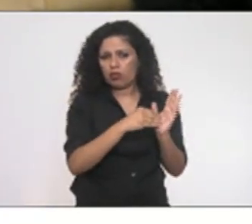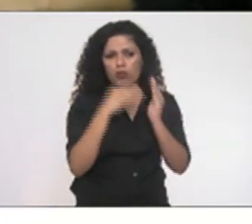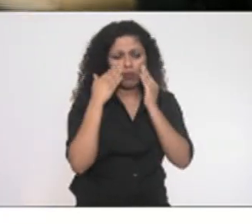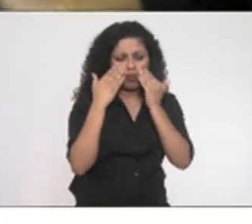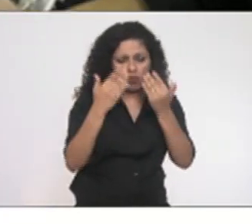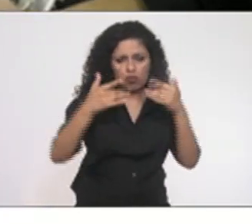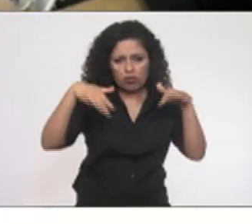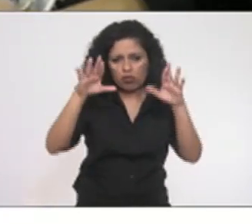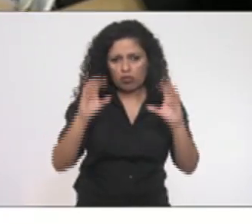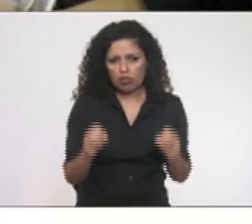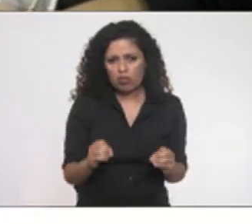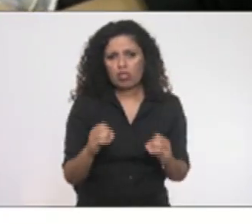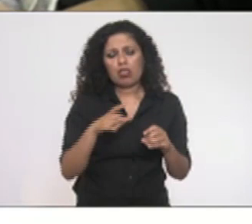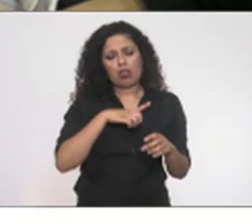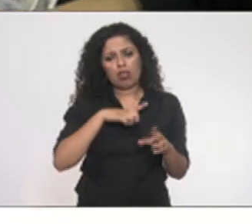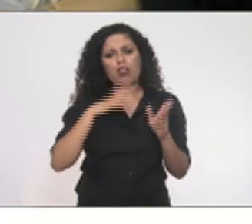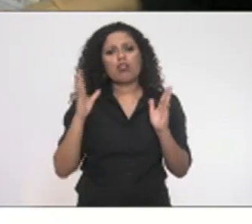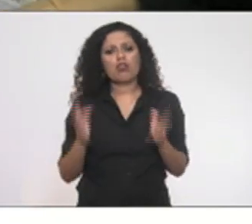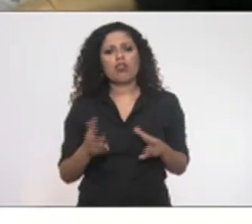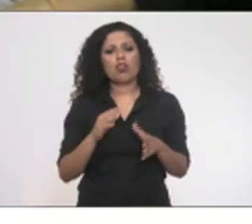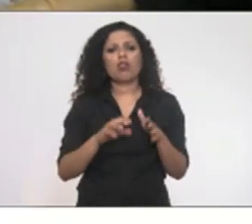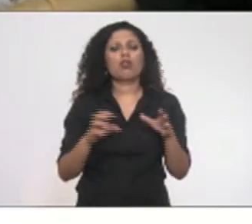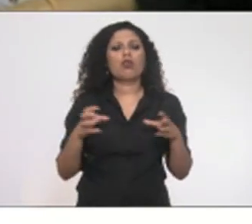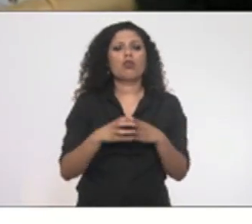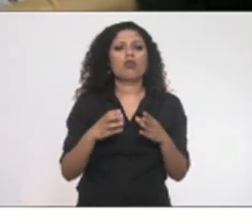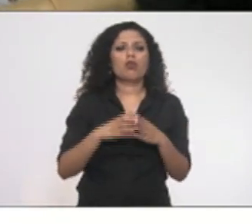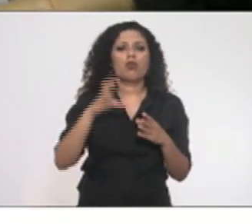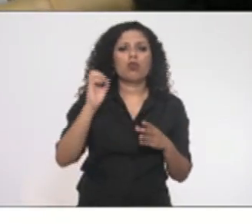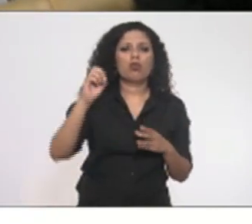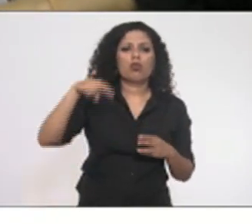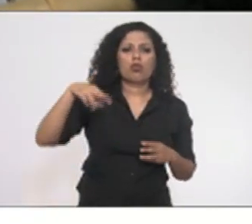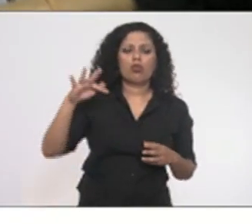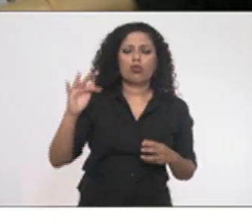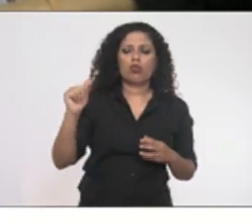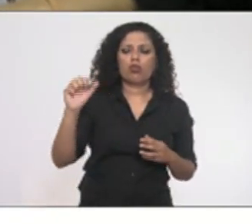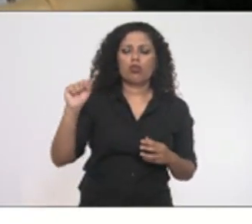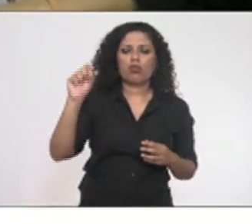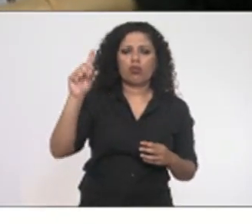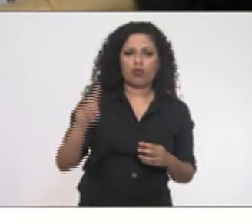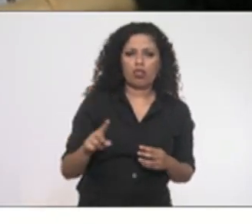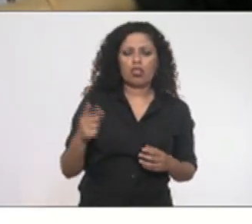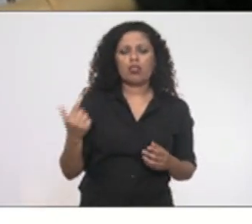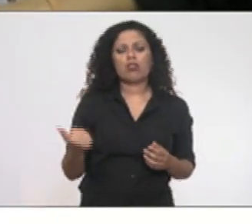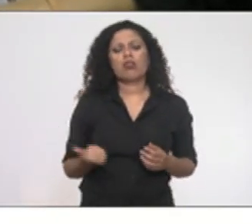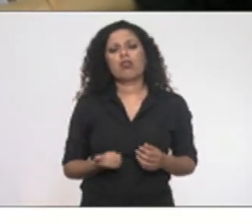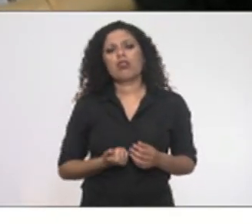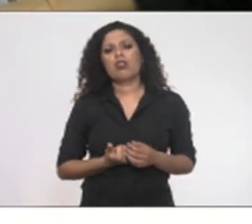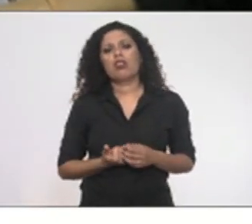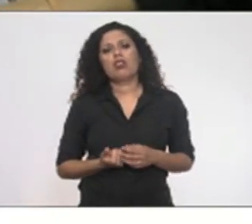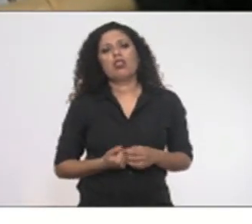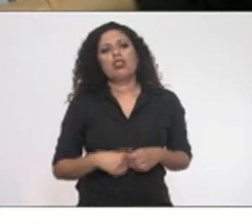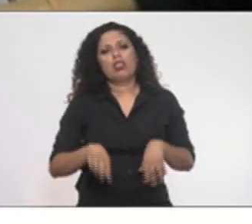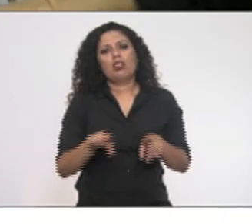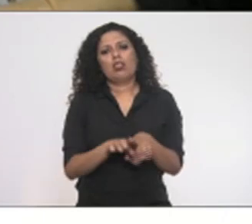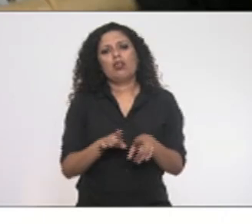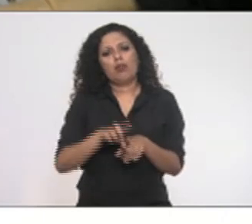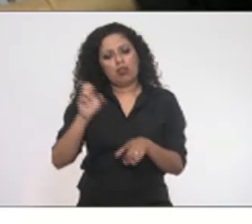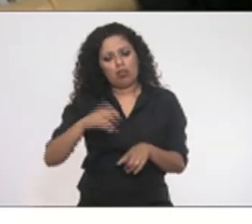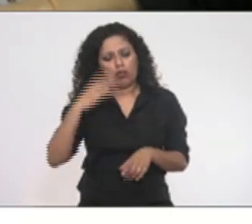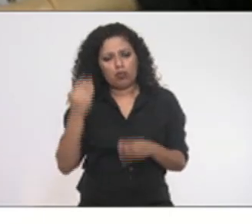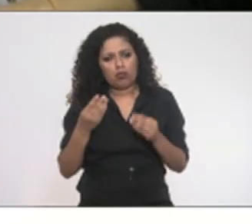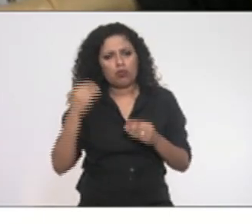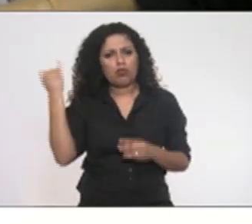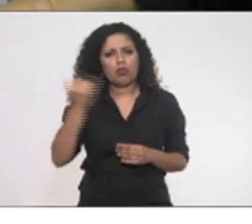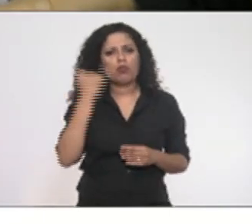saída. Isso já está lá no CONFAS, na Câmara Técnica, não no CONFAS, está na Câmara Técnica. E seria muito importante que